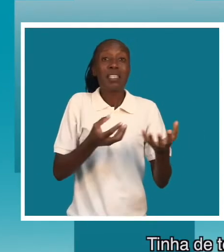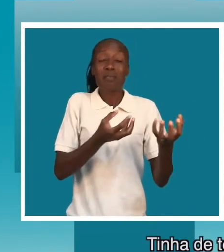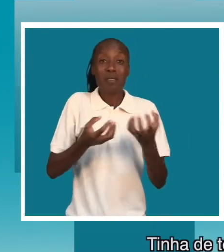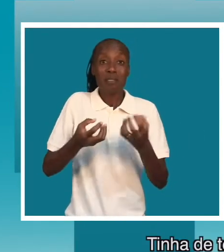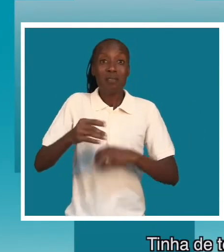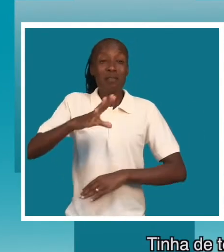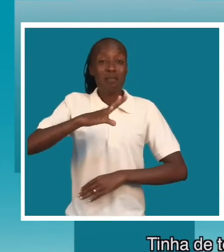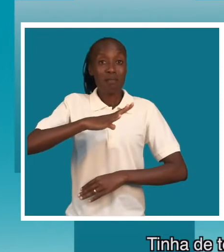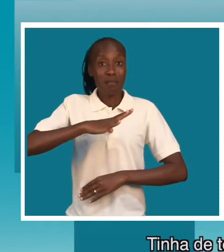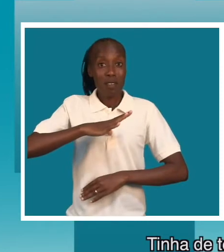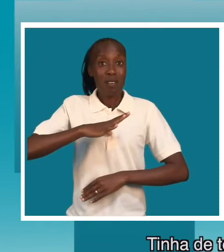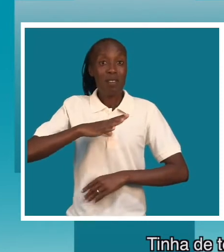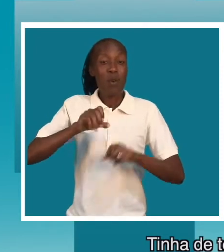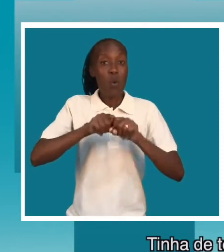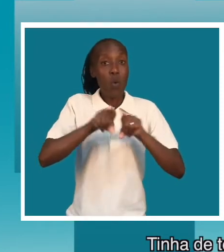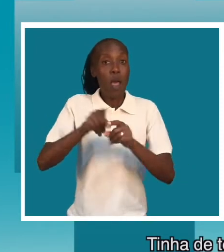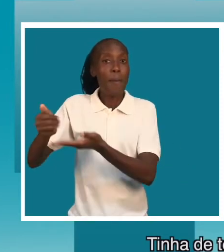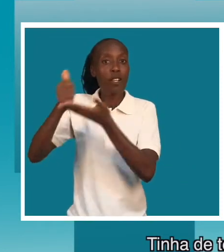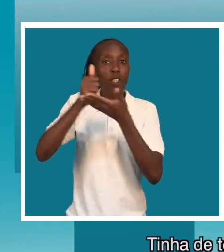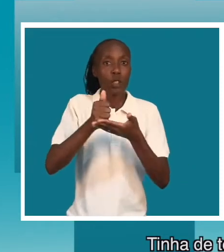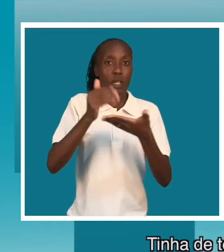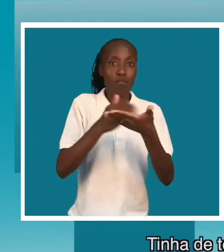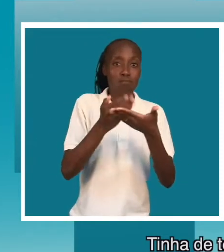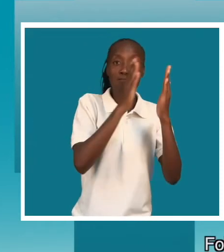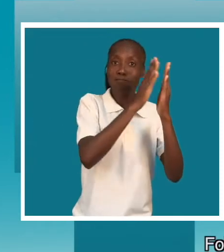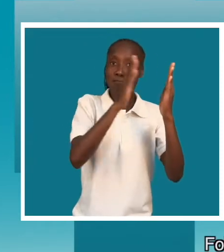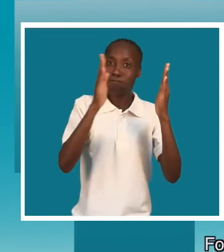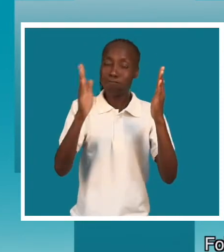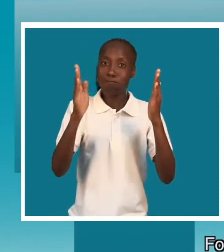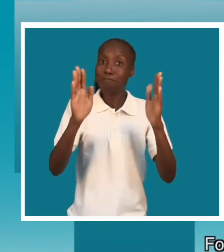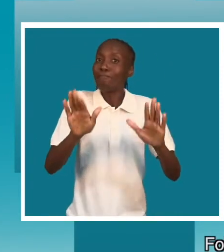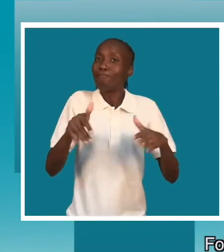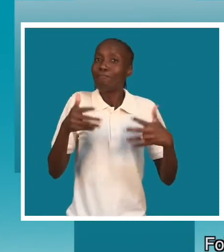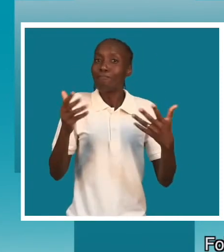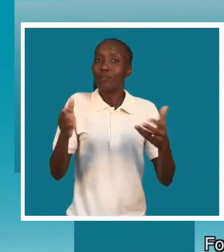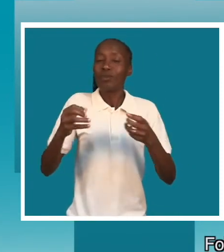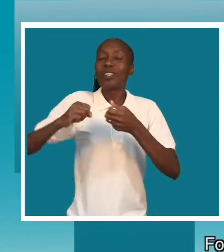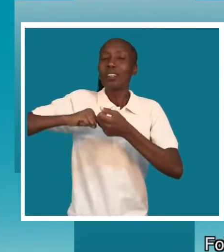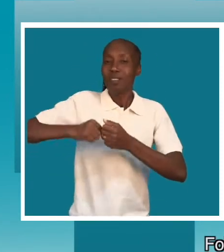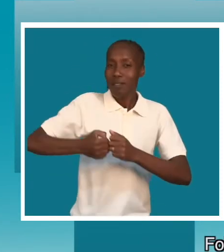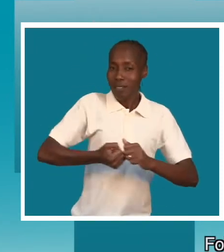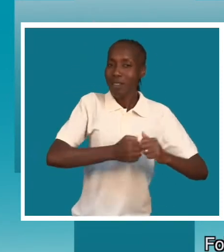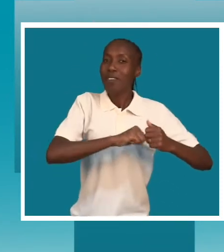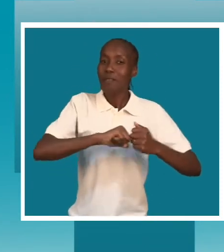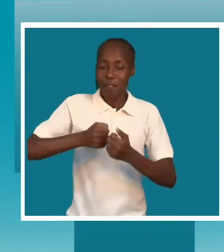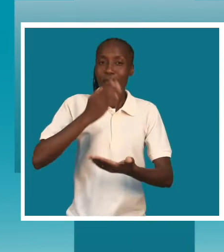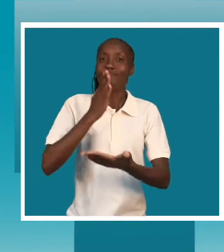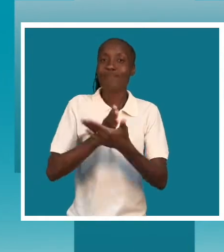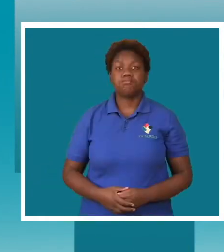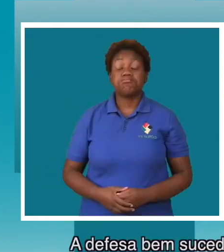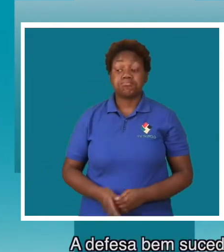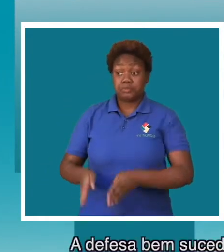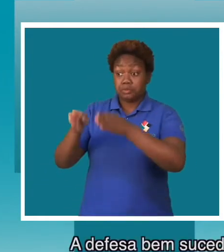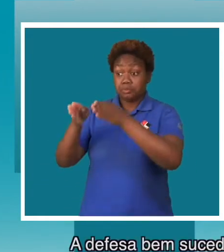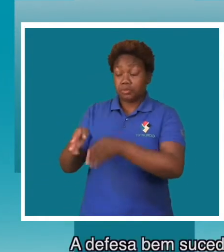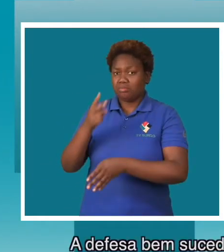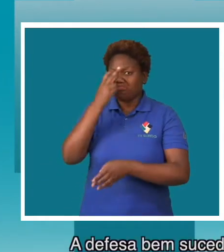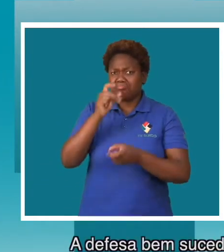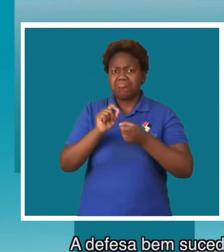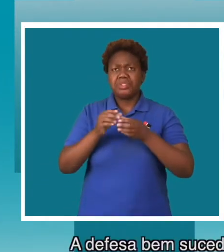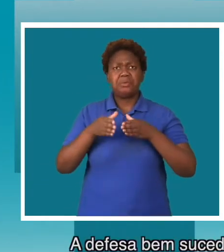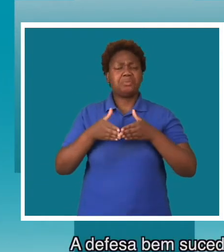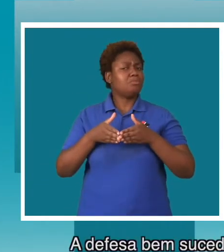colegas para poderem ajudar na biblioteca e outros cantos. Foi um desafio, de fato. A defesa bem-sucedida